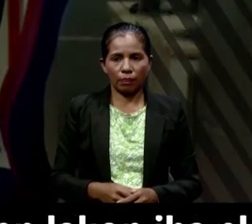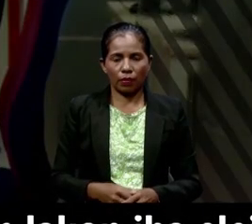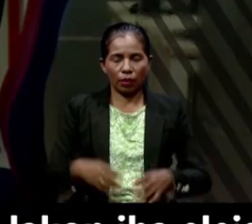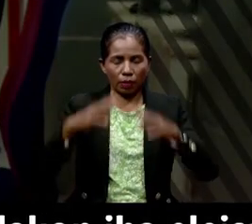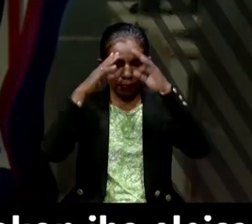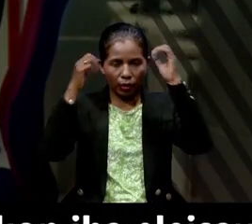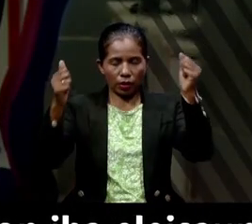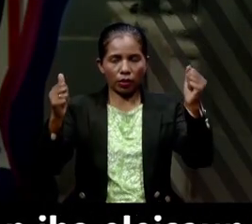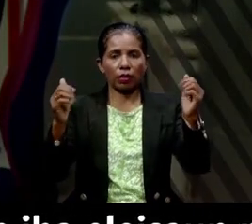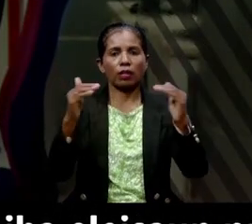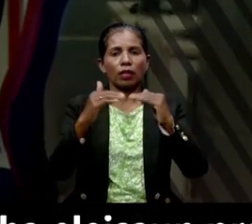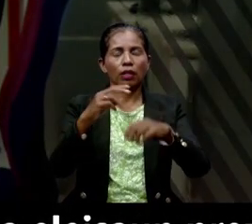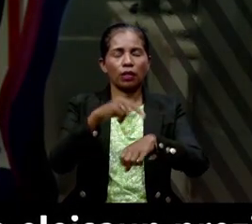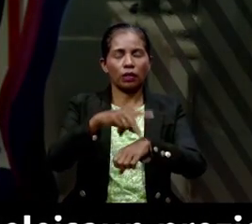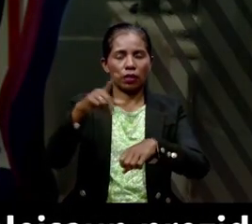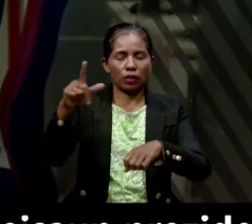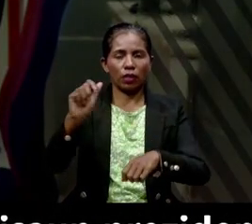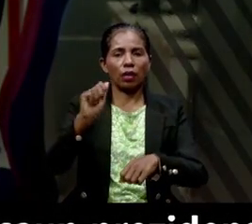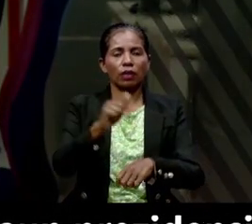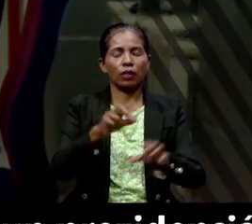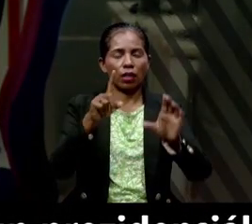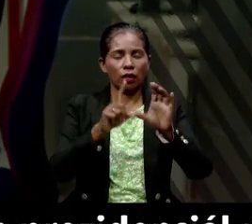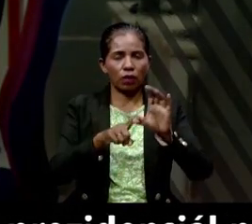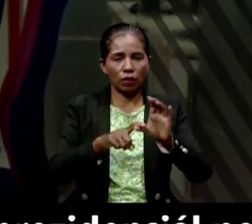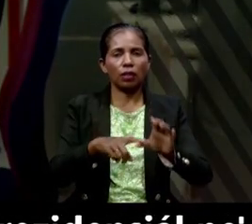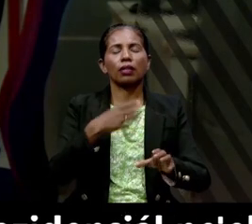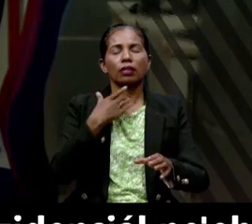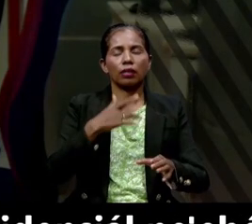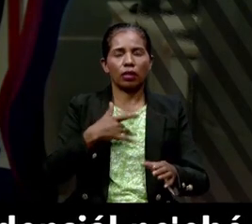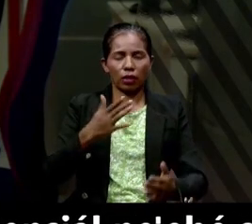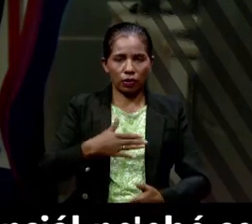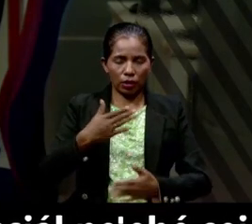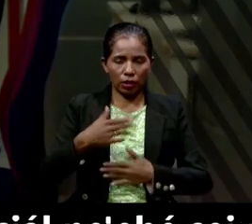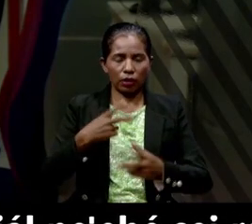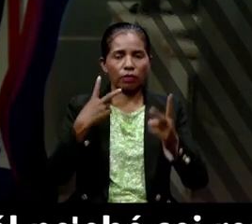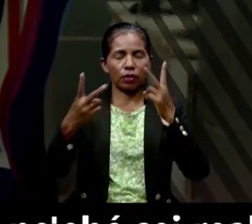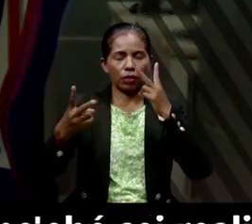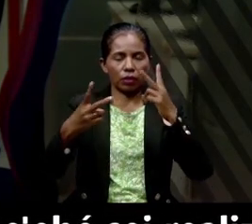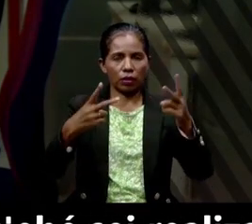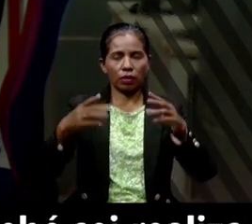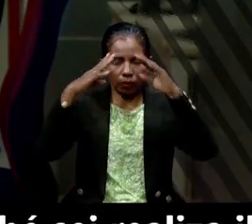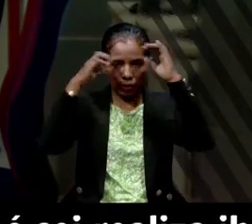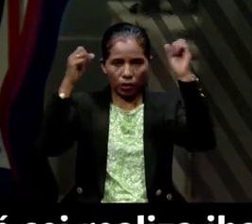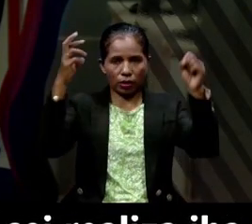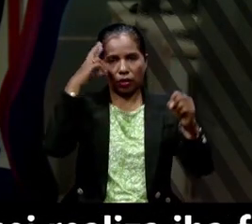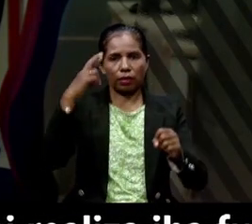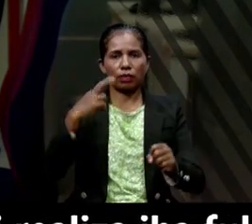Presidente da Assembleia Nacional da República Angola aprecia a visita do Presidente da República José Ramos Horta.